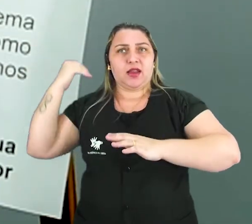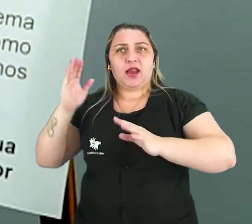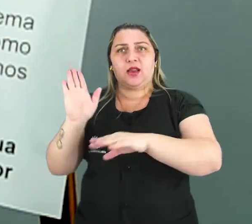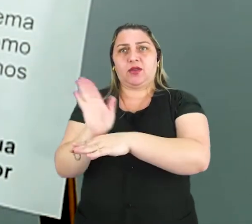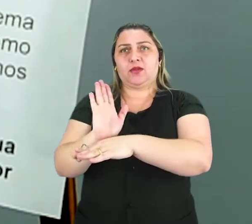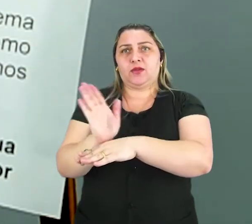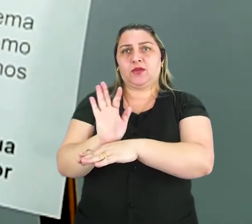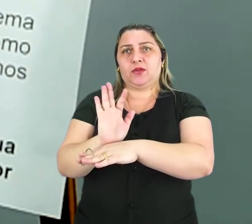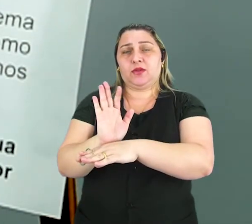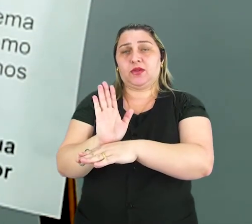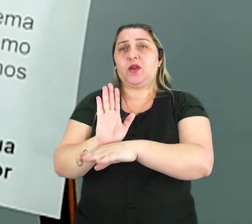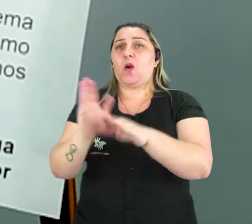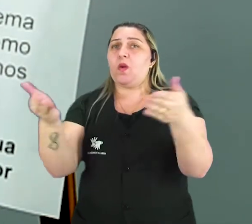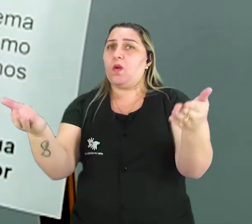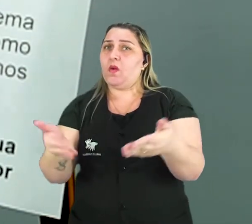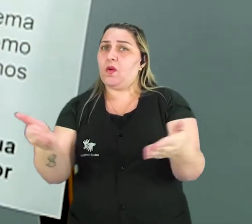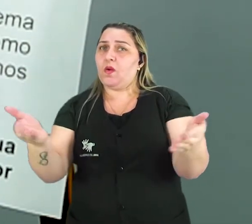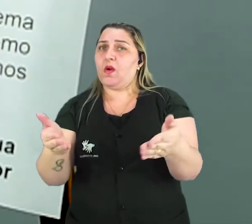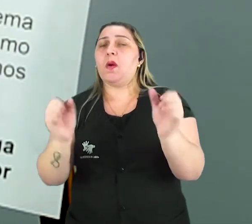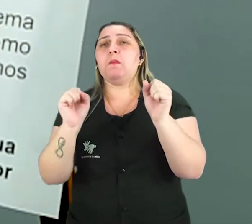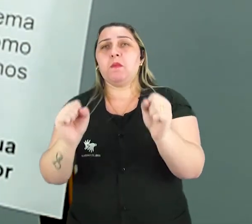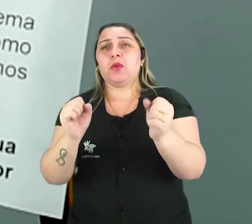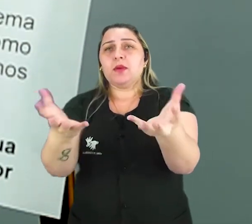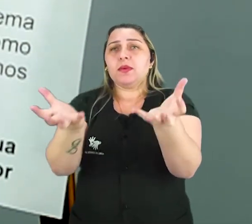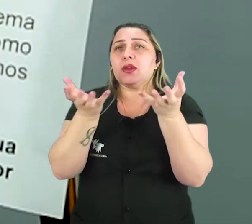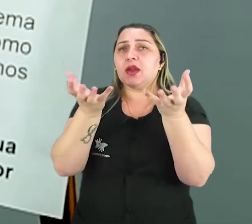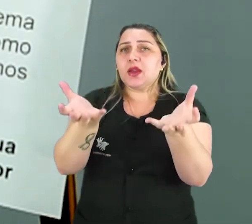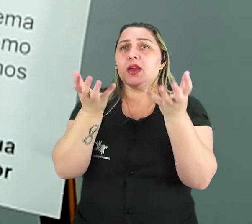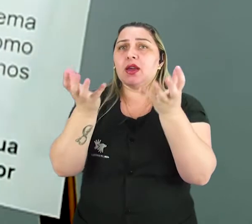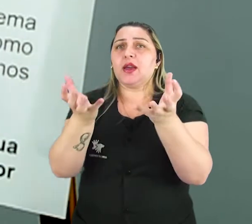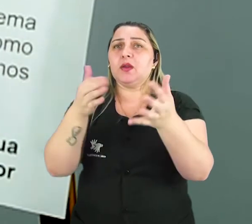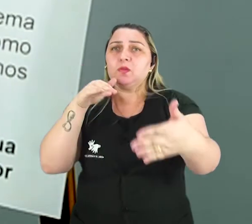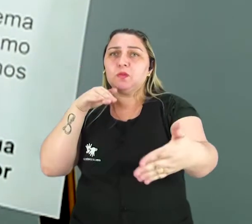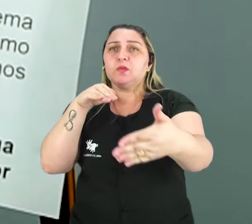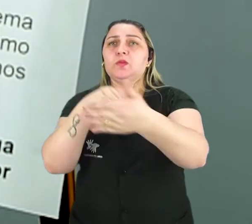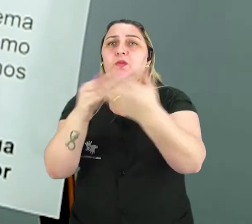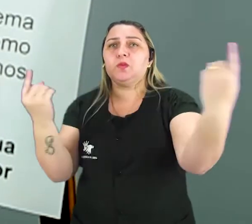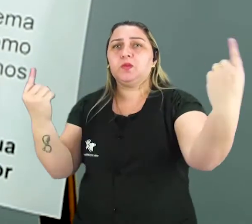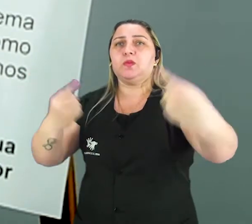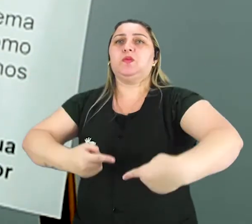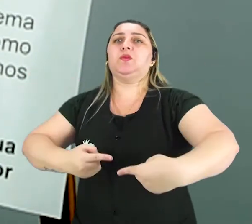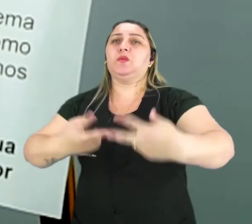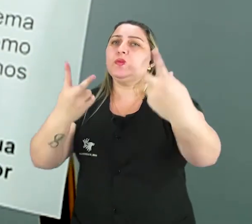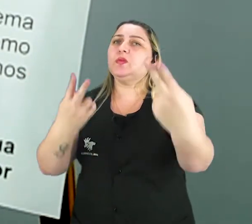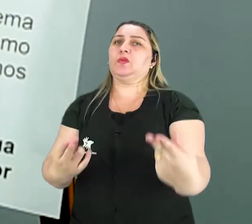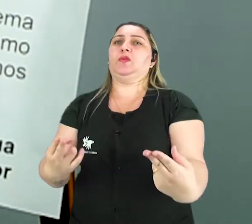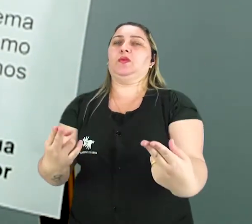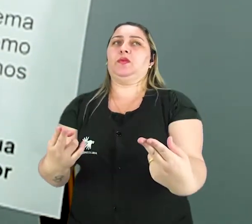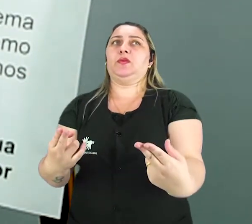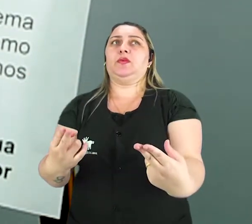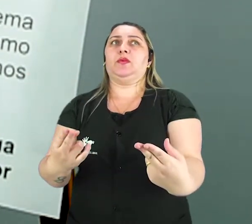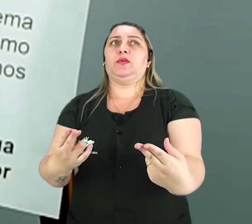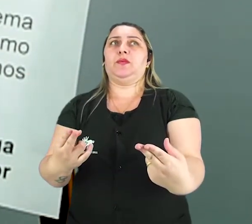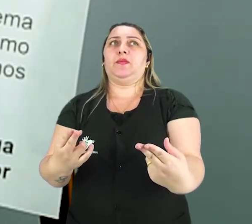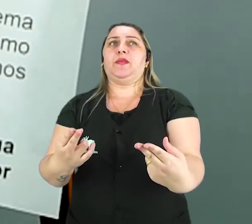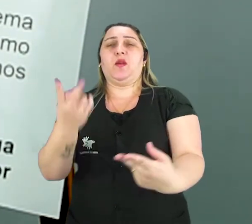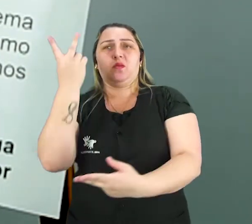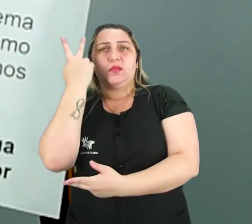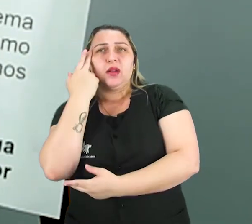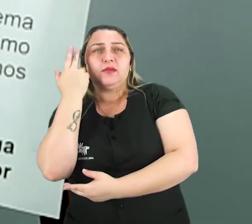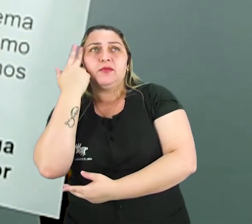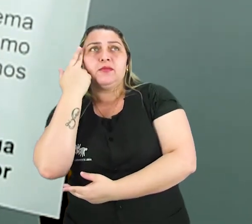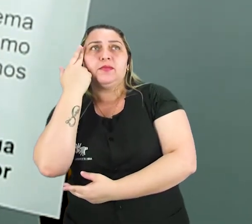cinema mundial, hoje nós podemos e queremos enfrentar um desafio como esse. Ó. Foi algo